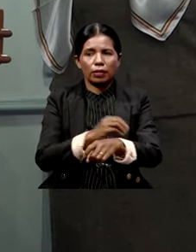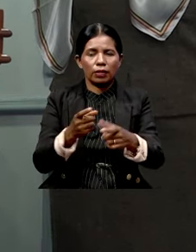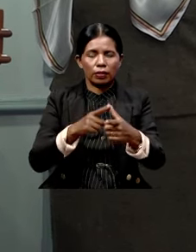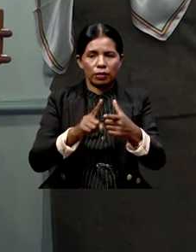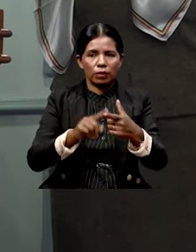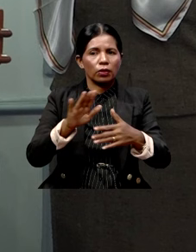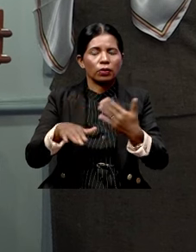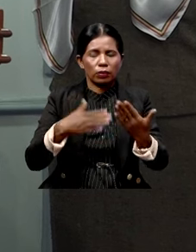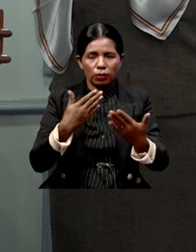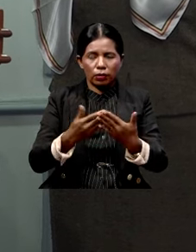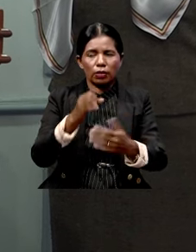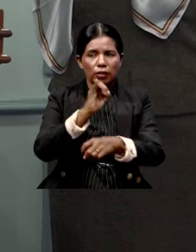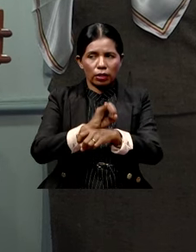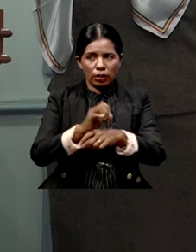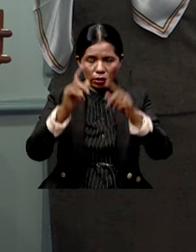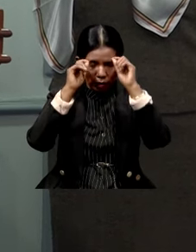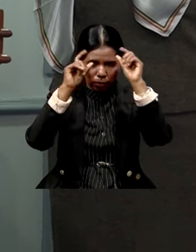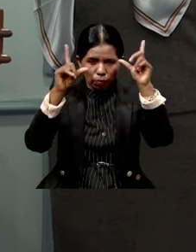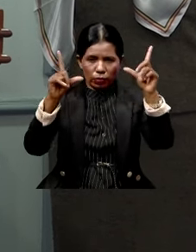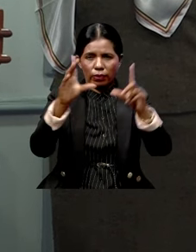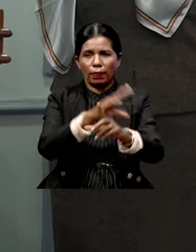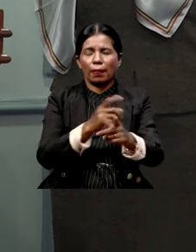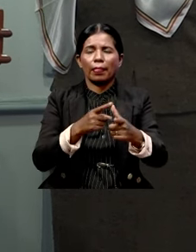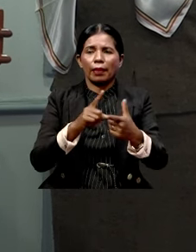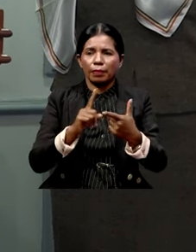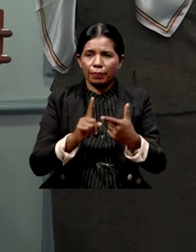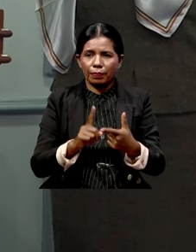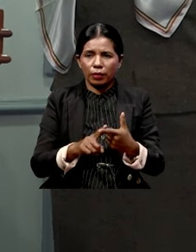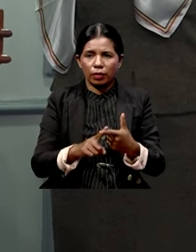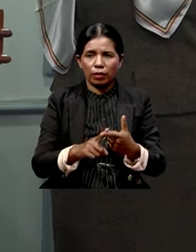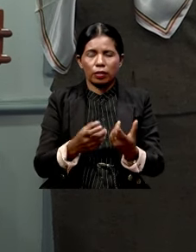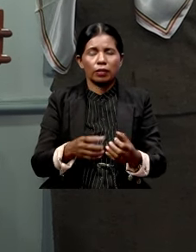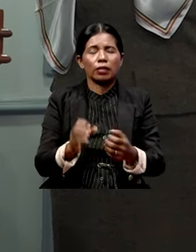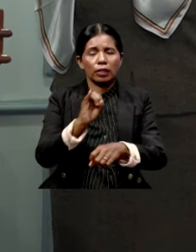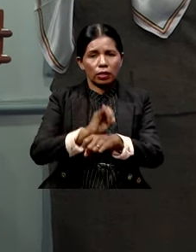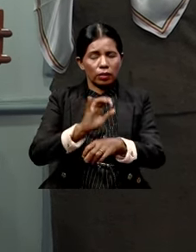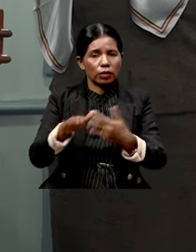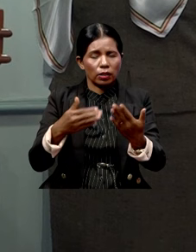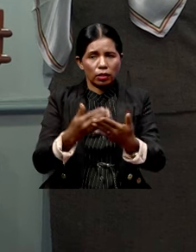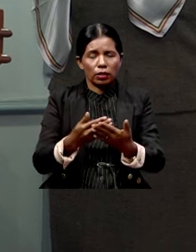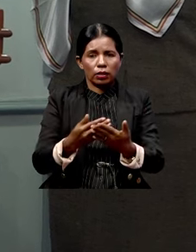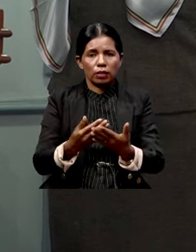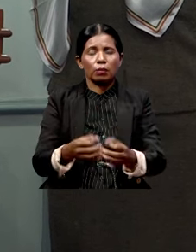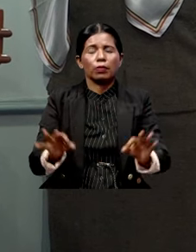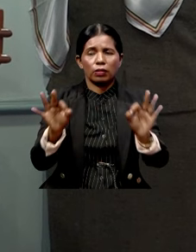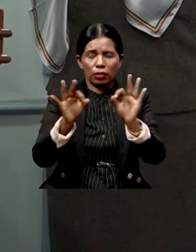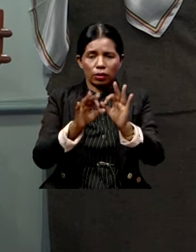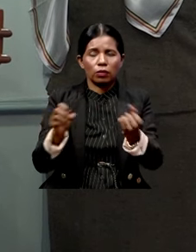as paróquias de Timor, sem exceção, fazem um papel insubstituível.